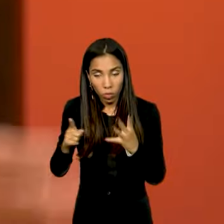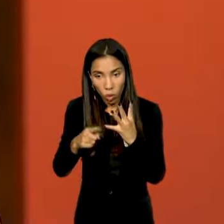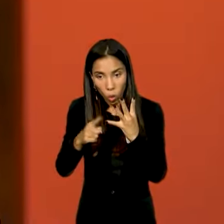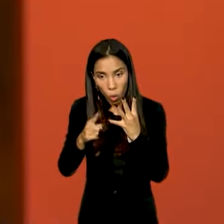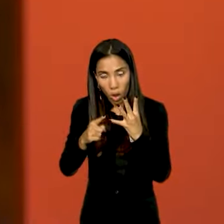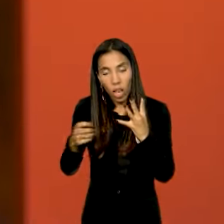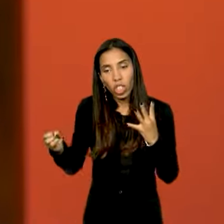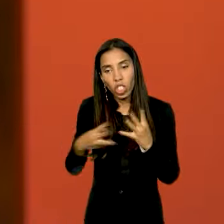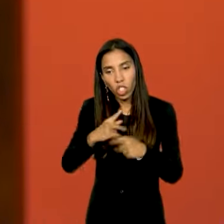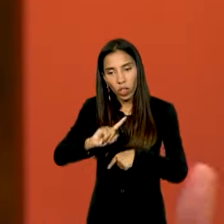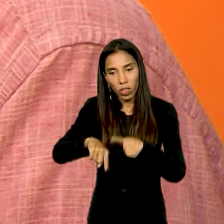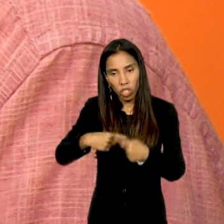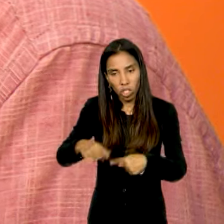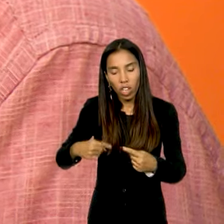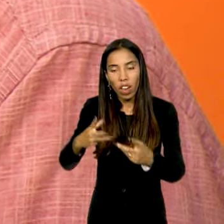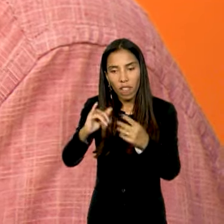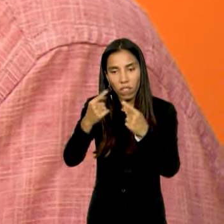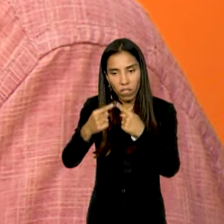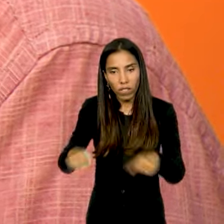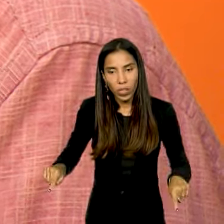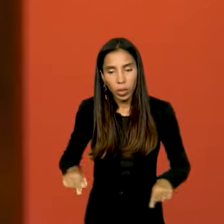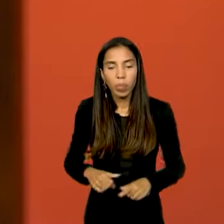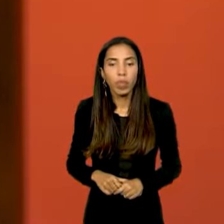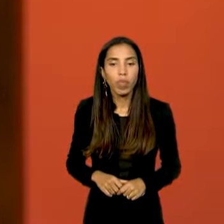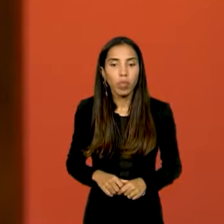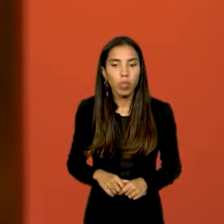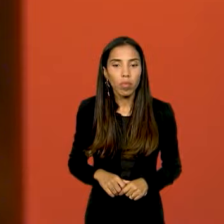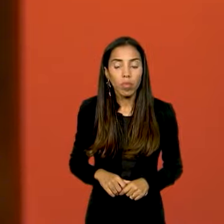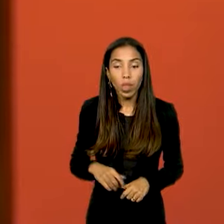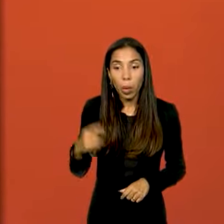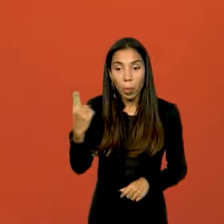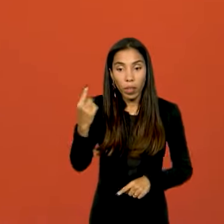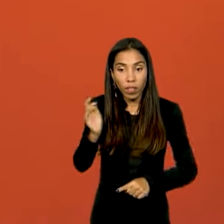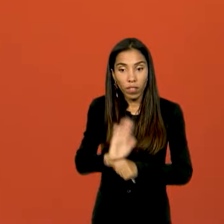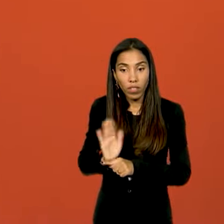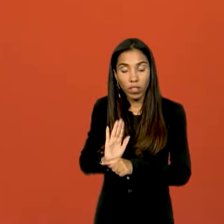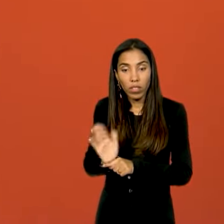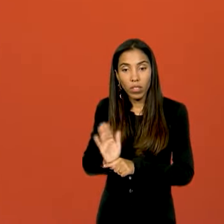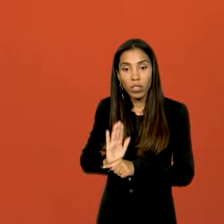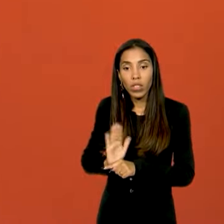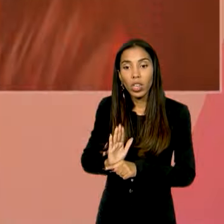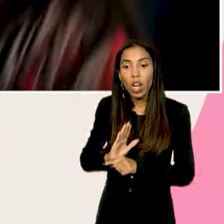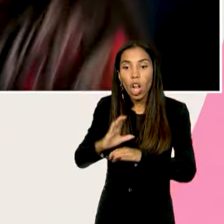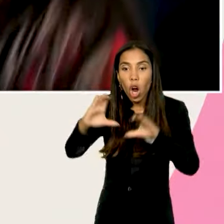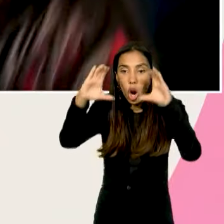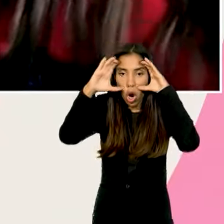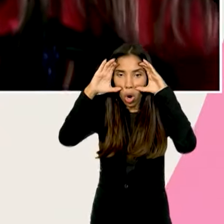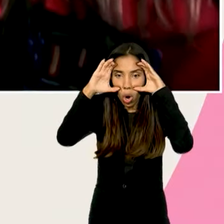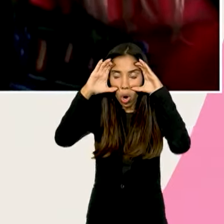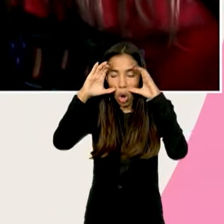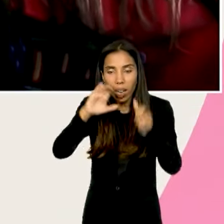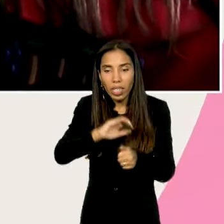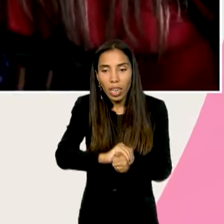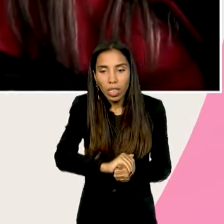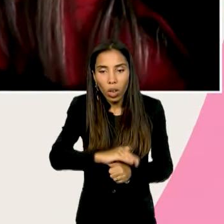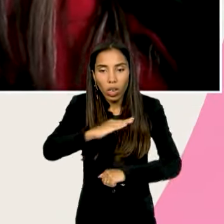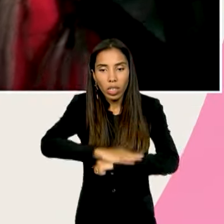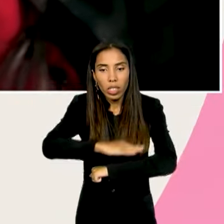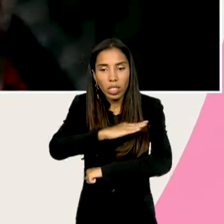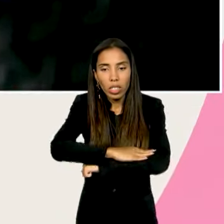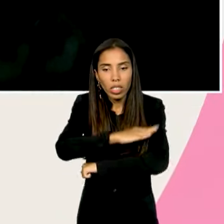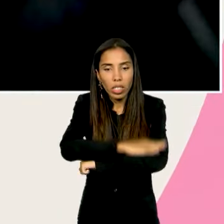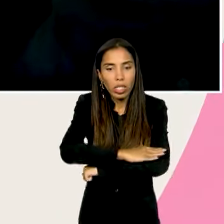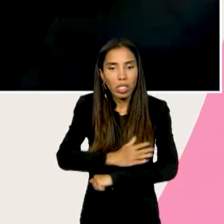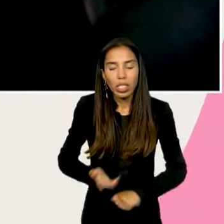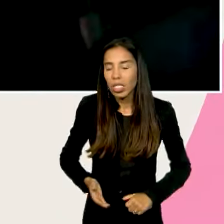a gente. É com a nova geração que tá pra estrear. Mas no primeiro filme, a gente interagia com coruja, bode, tartaruga e sapo. Ah, o sapo pra mim